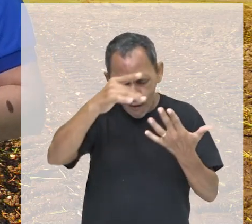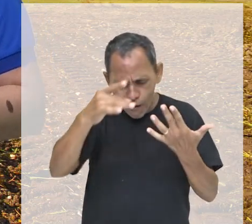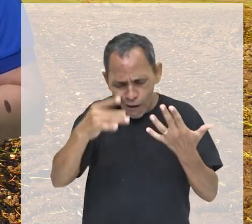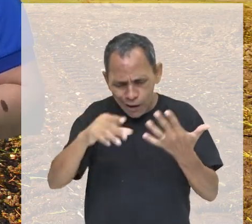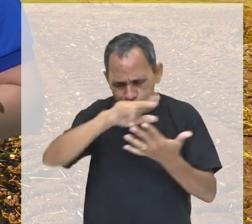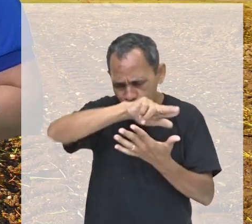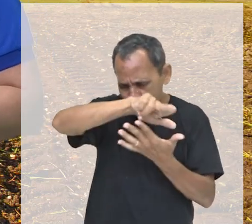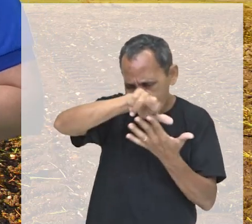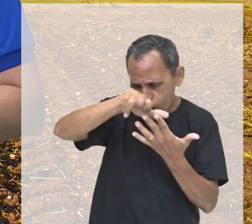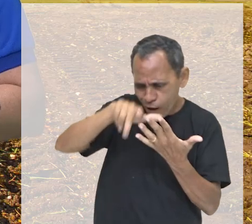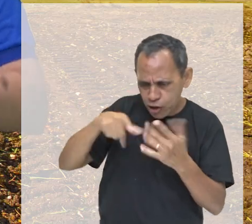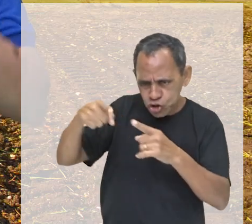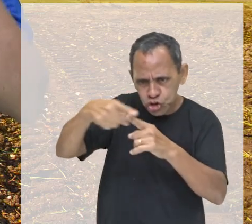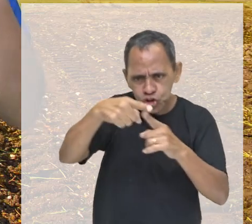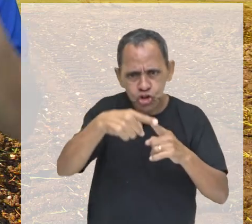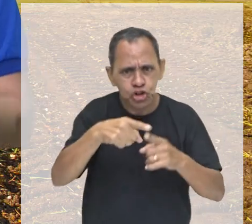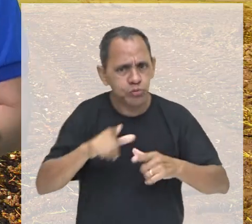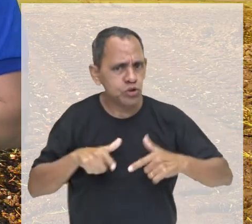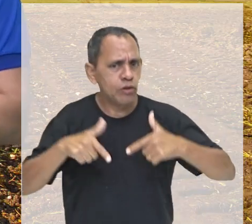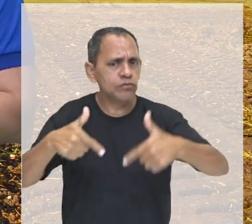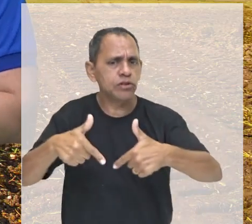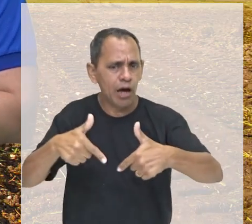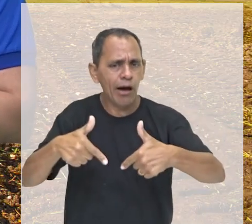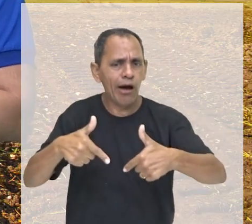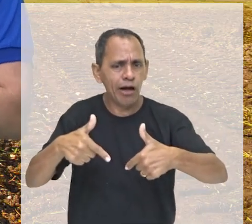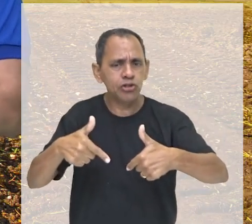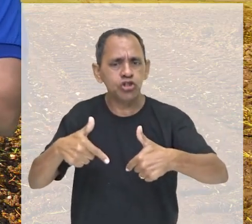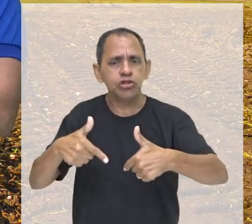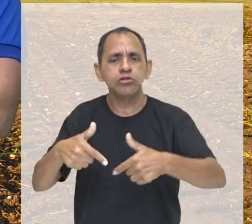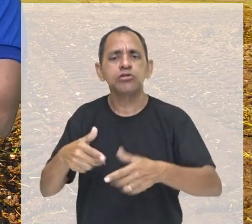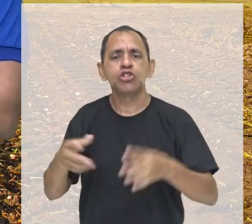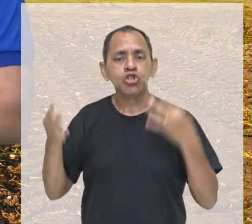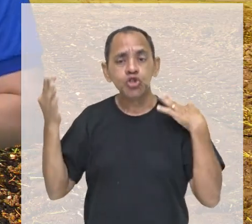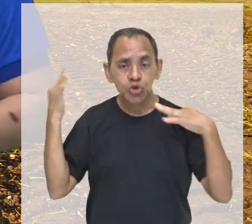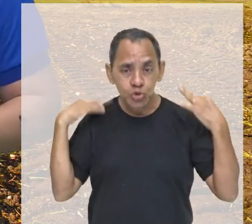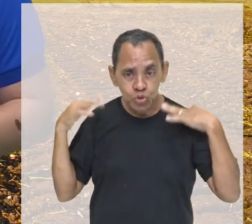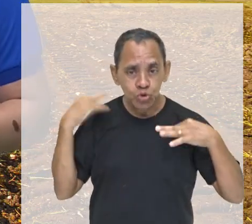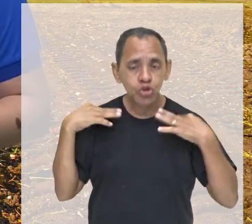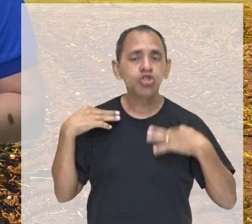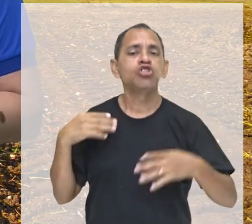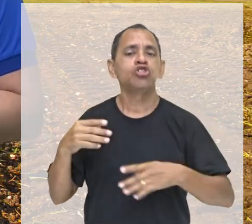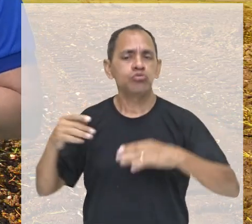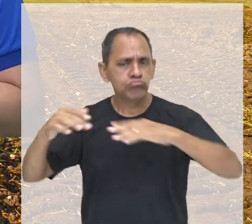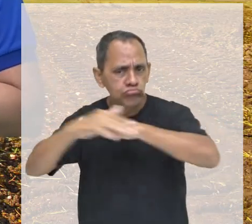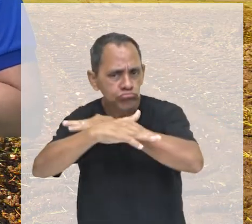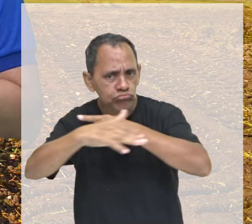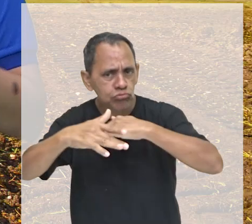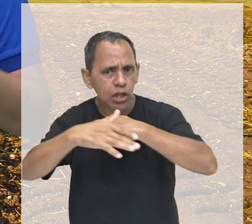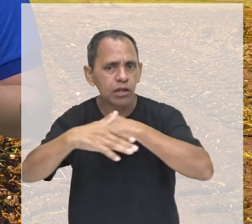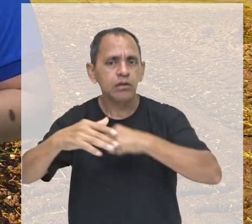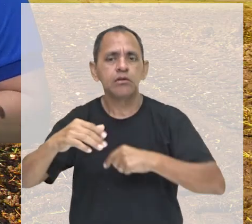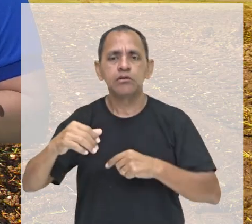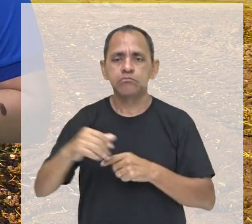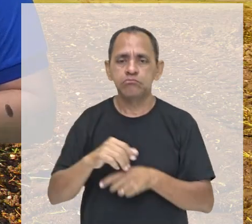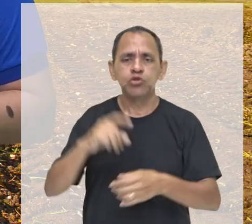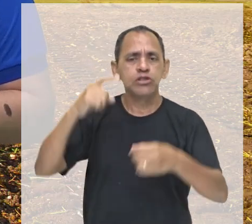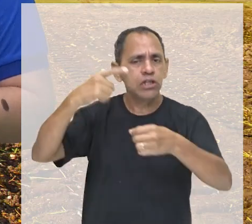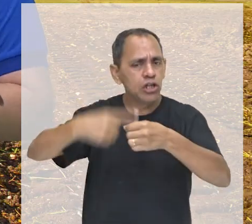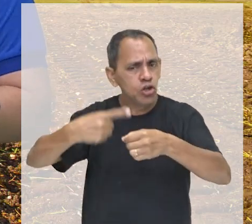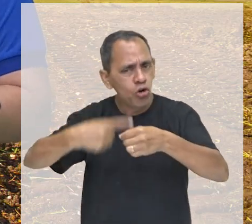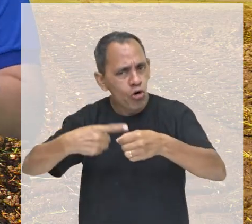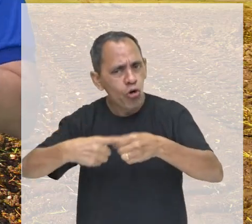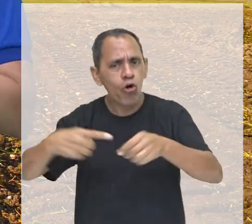aí o turismo rural, né, a produção aí de alimentos orgânicos, a conservação ambiental e a produção aí